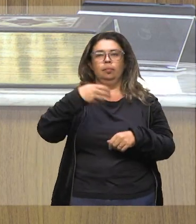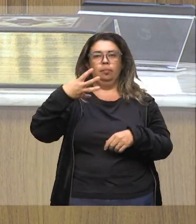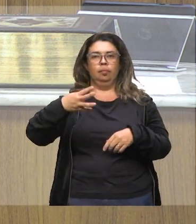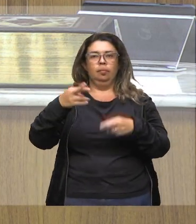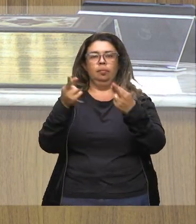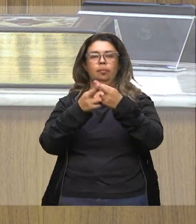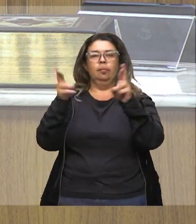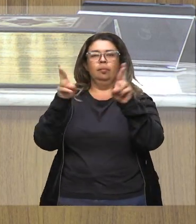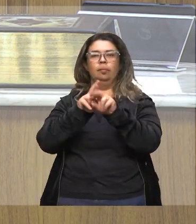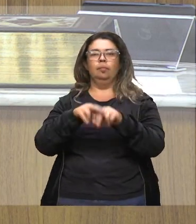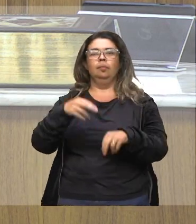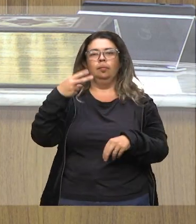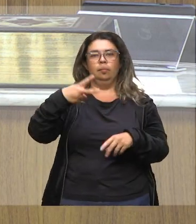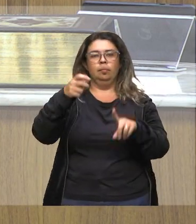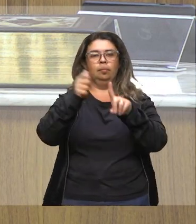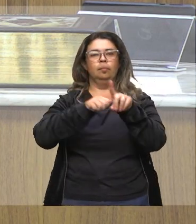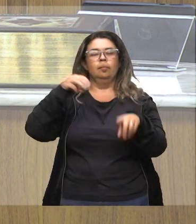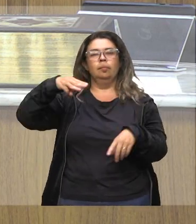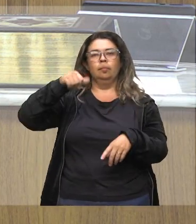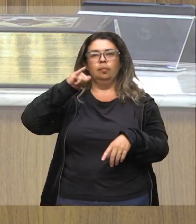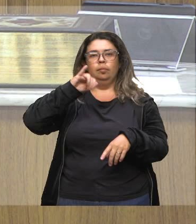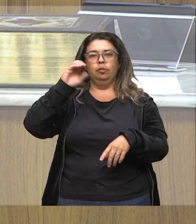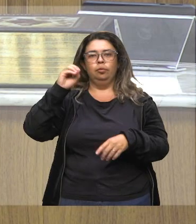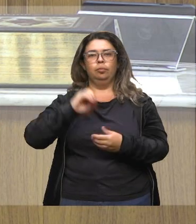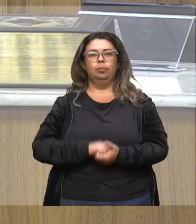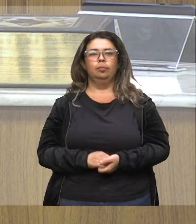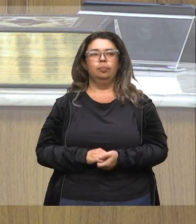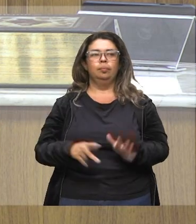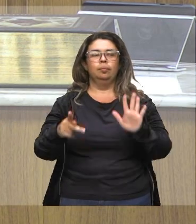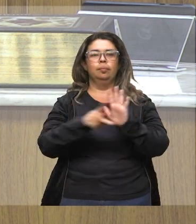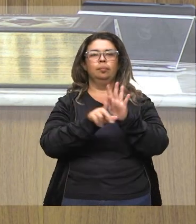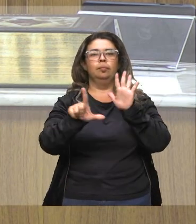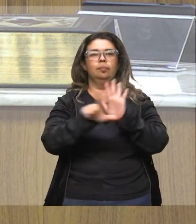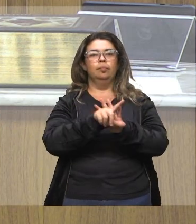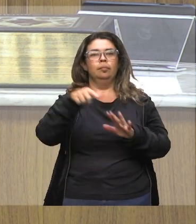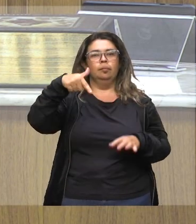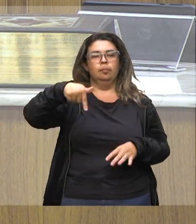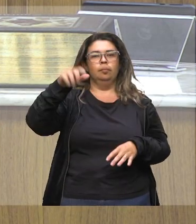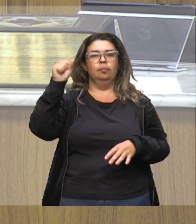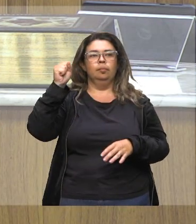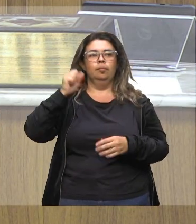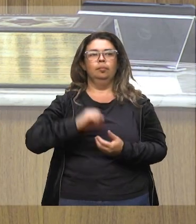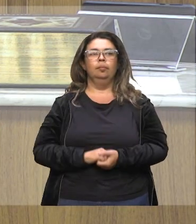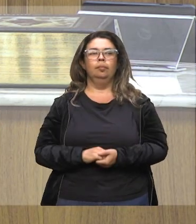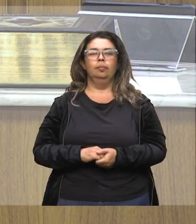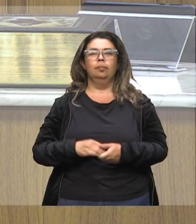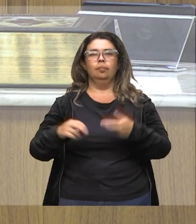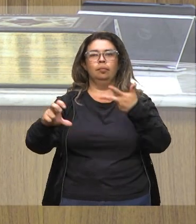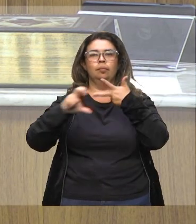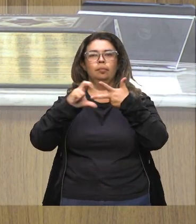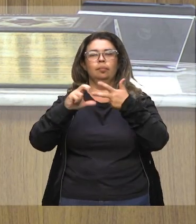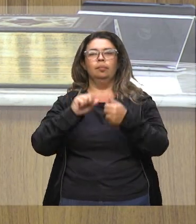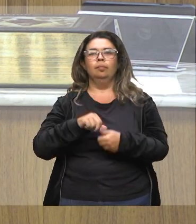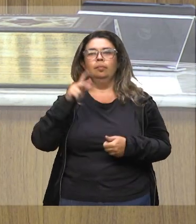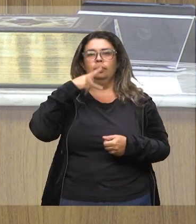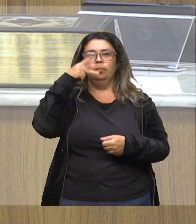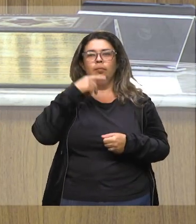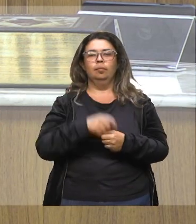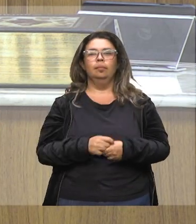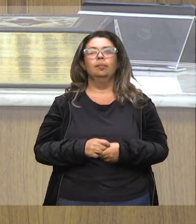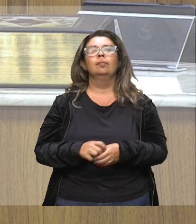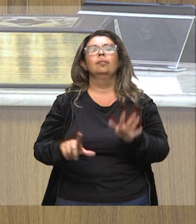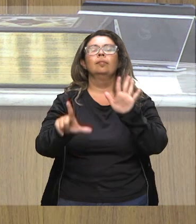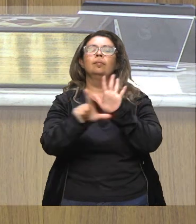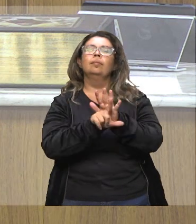Sessão Ordinária, em 2 de maio de 2023. Projeto de Lei nº 78, de 2023, do Poder Executivo, que dispõe sobre as